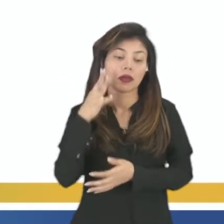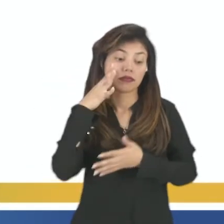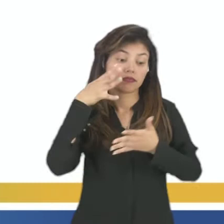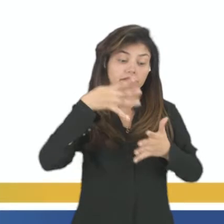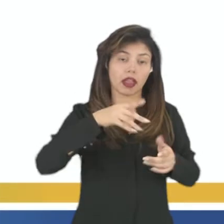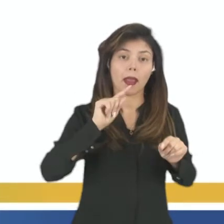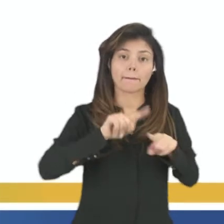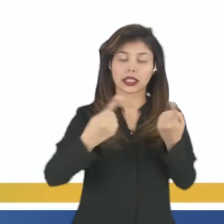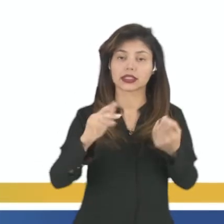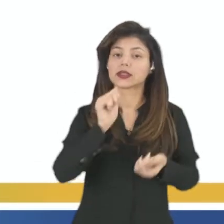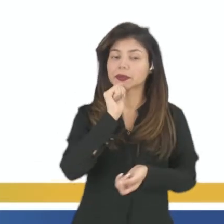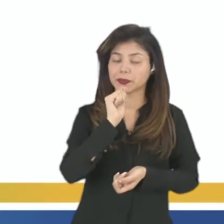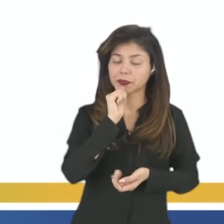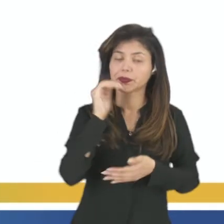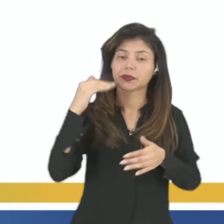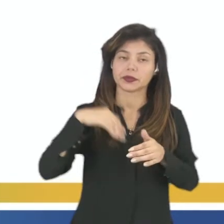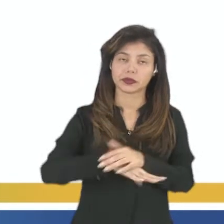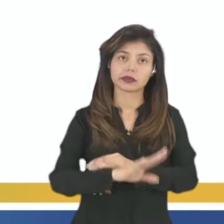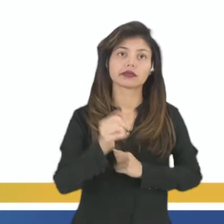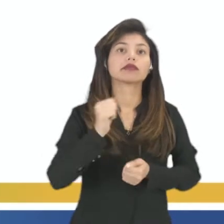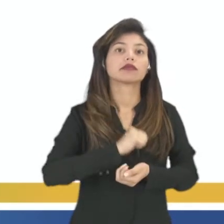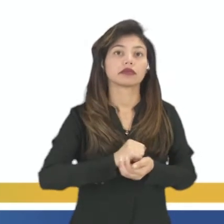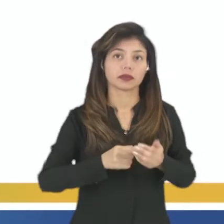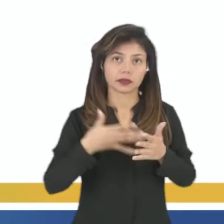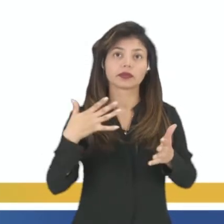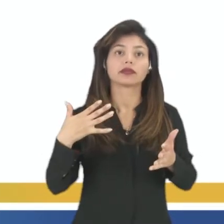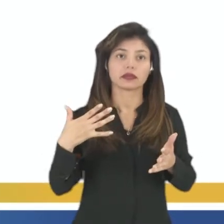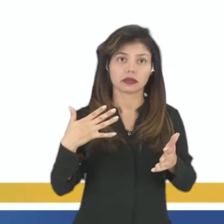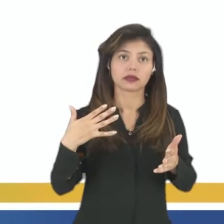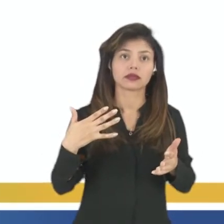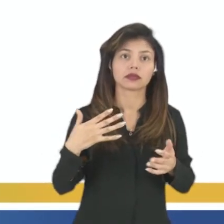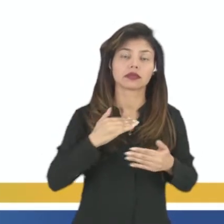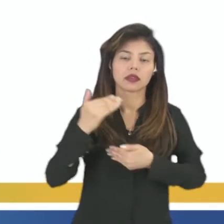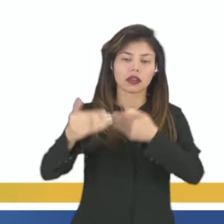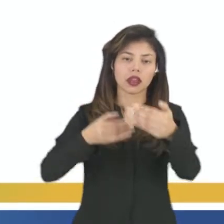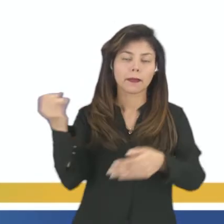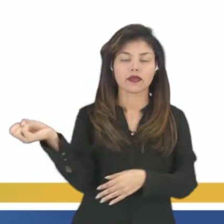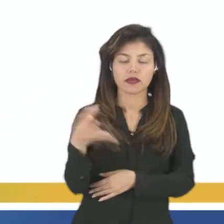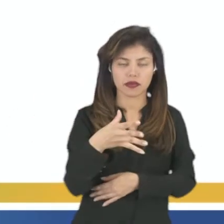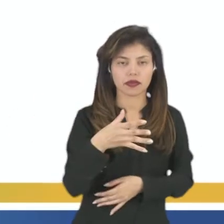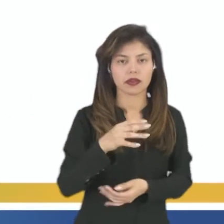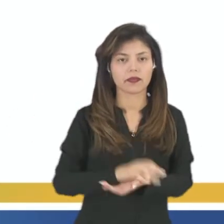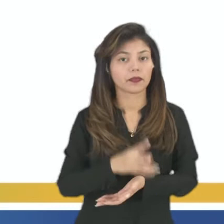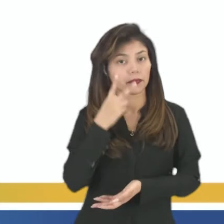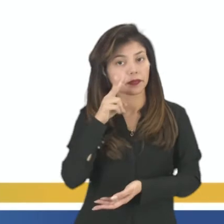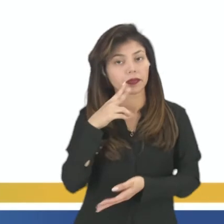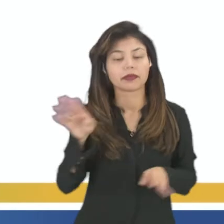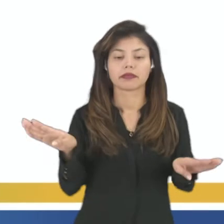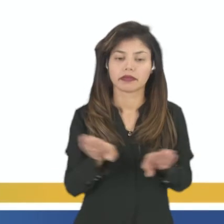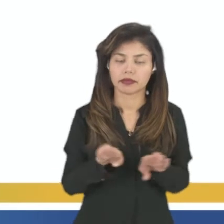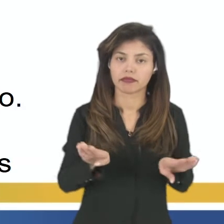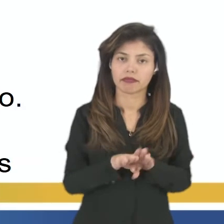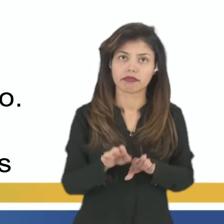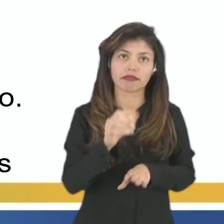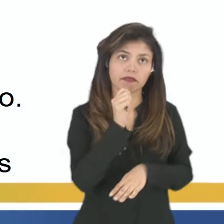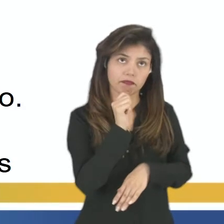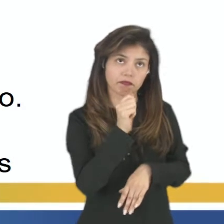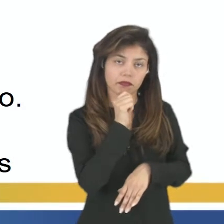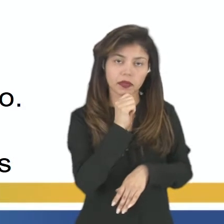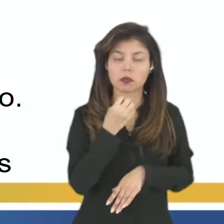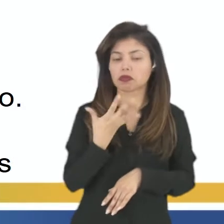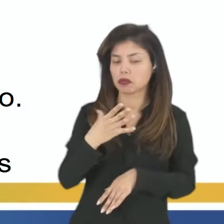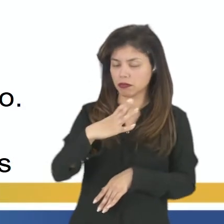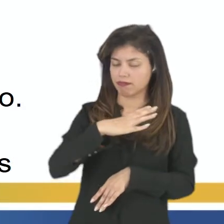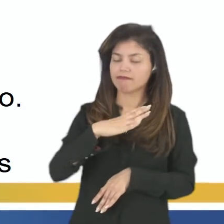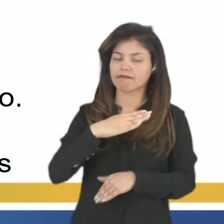mundo, mas ainda guarda um vasto inventário de ativos herdado pelas gerações mais novas, né? Então vemos que Londres também é uma cidade bastante